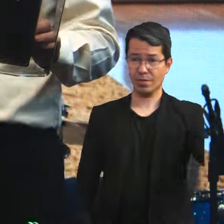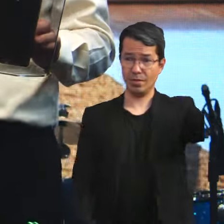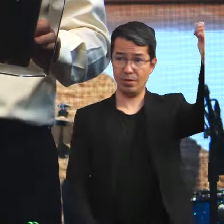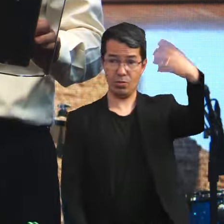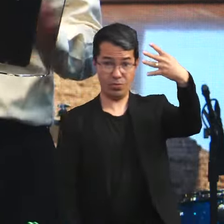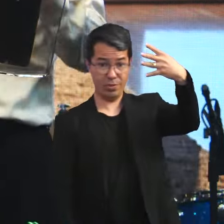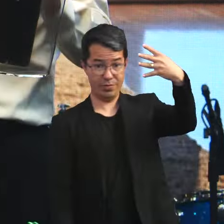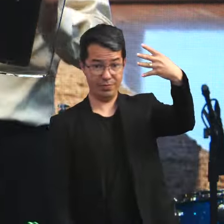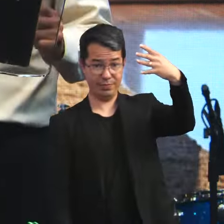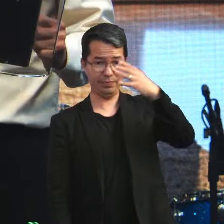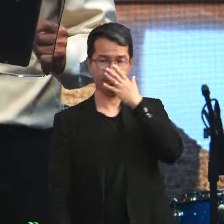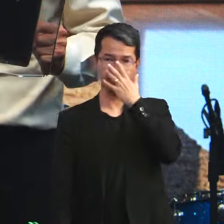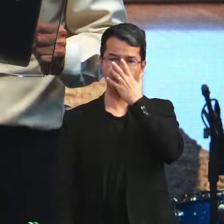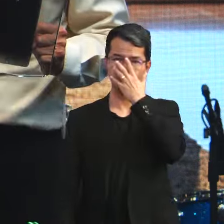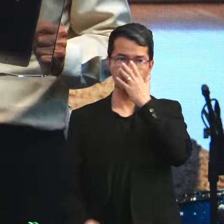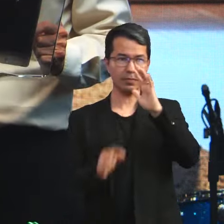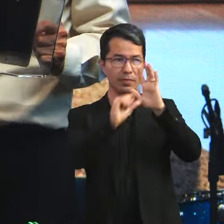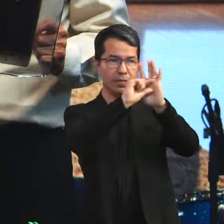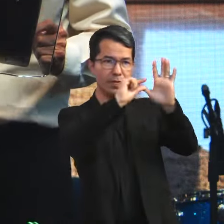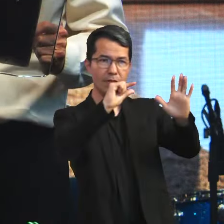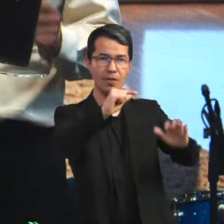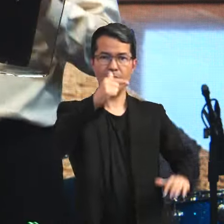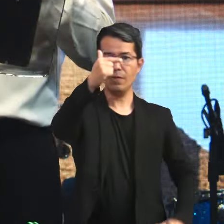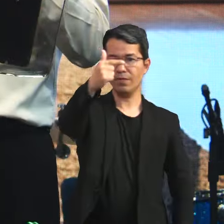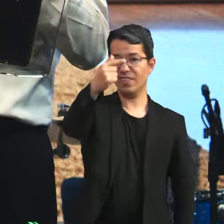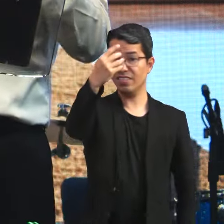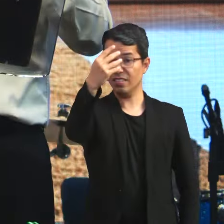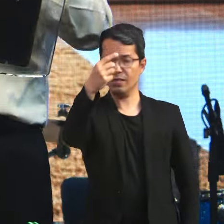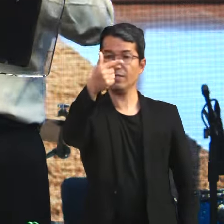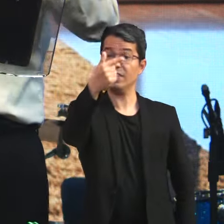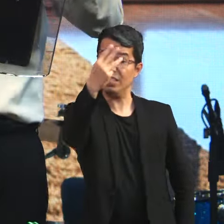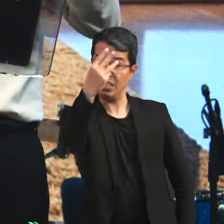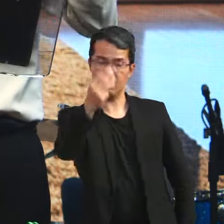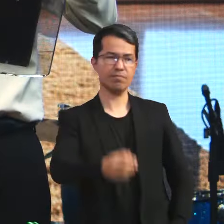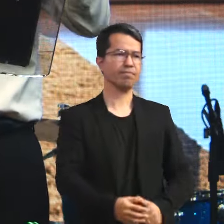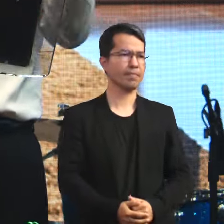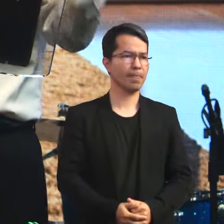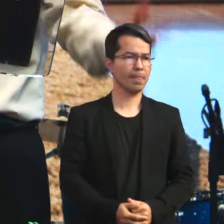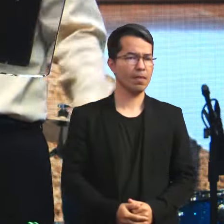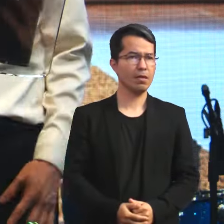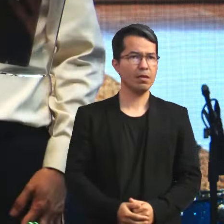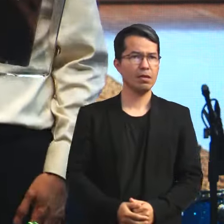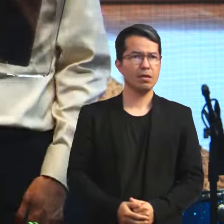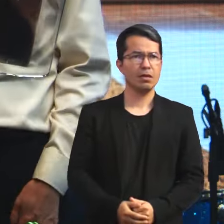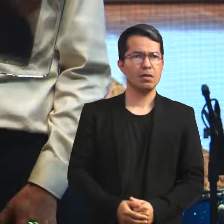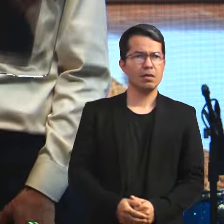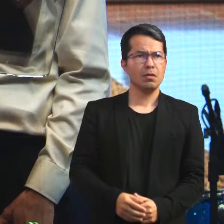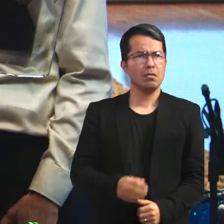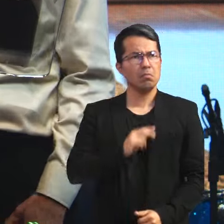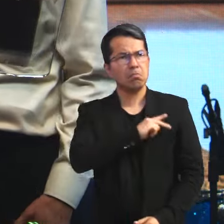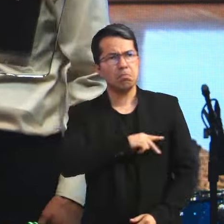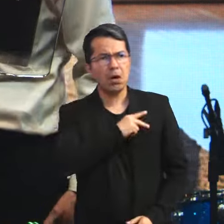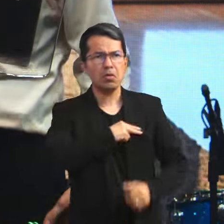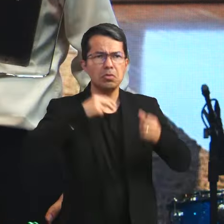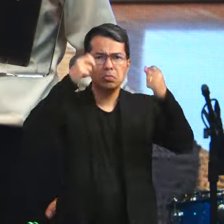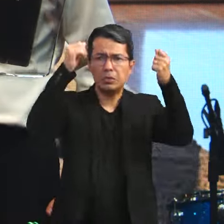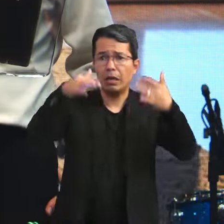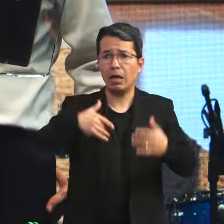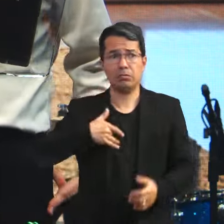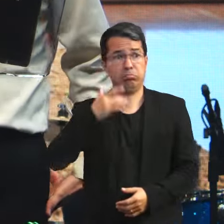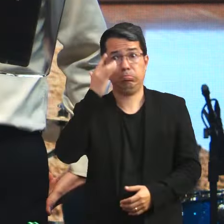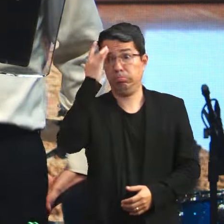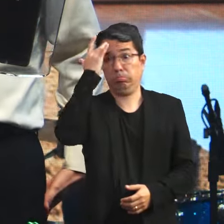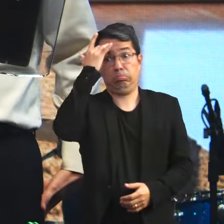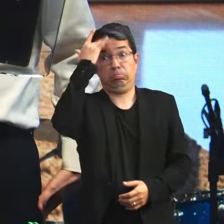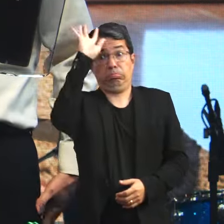quarto lugar Versículo 23 o Versículo 23 pao di Que el não sabe que el espera em Jerusalém pa diz que ele não sabia